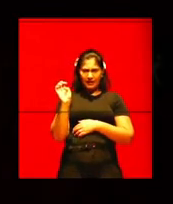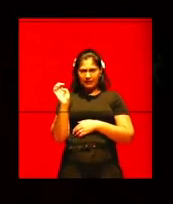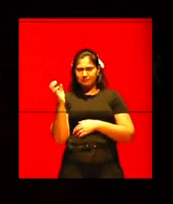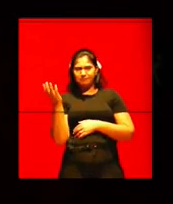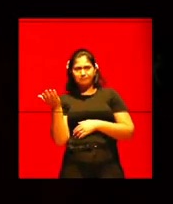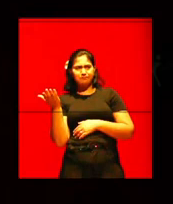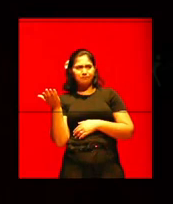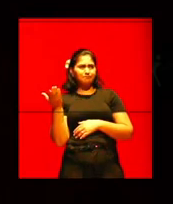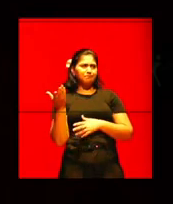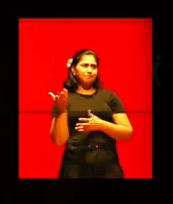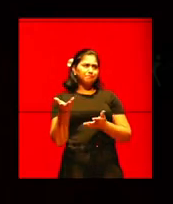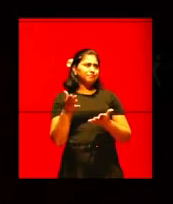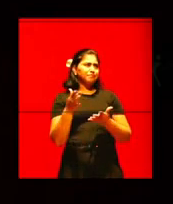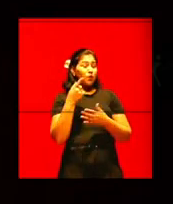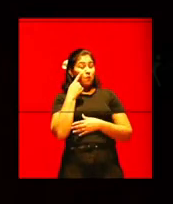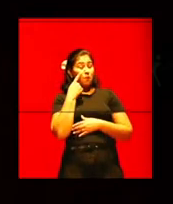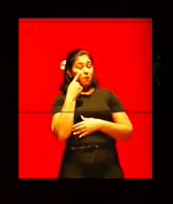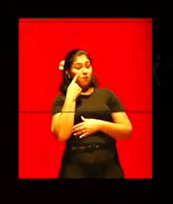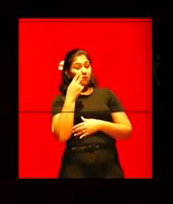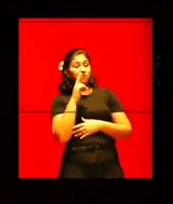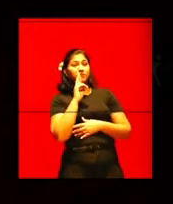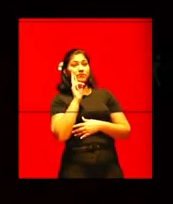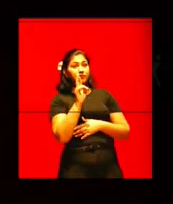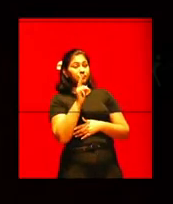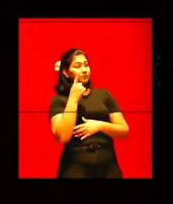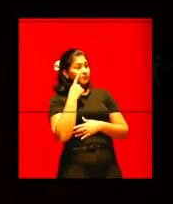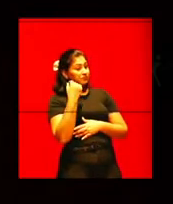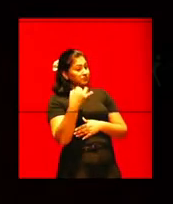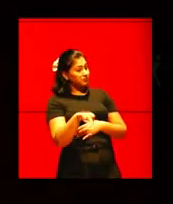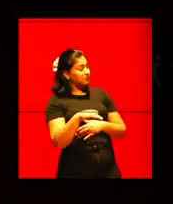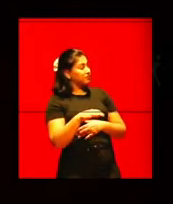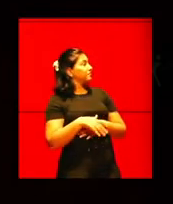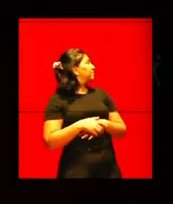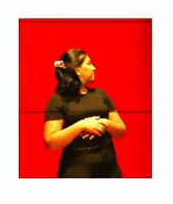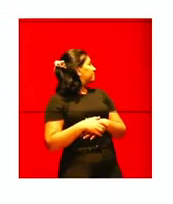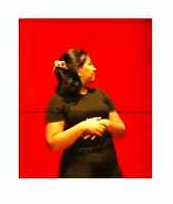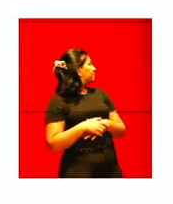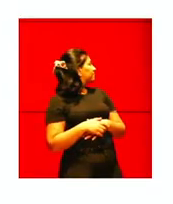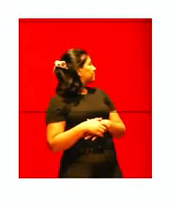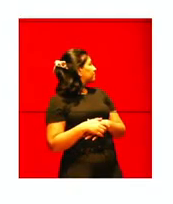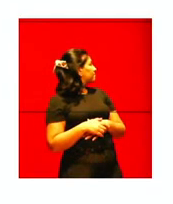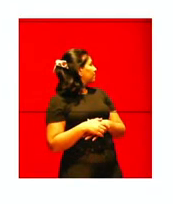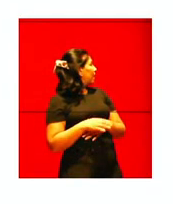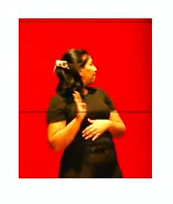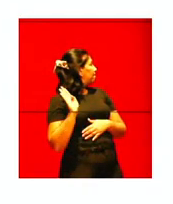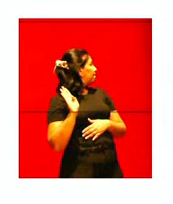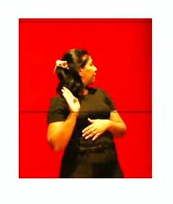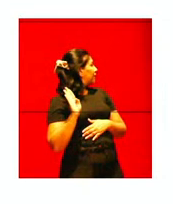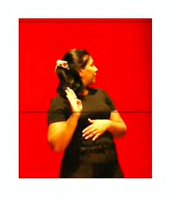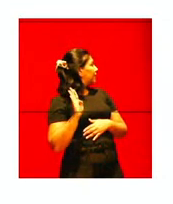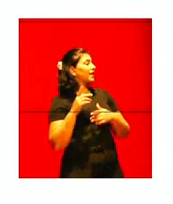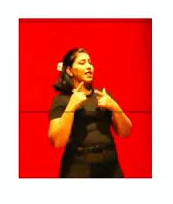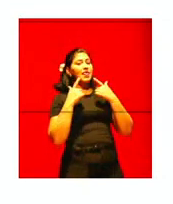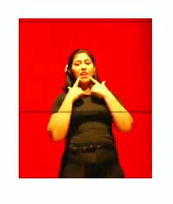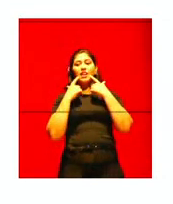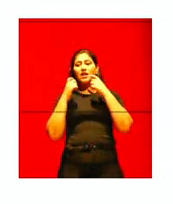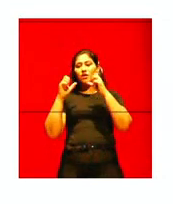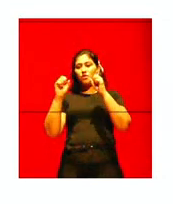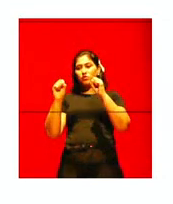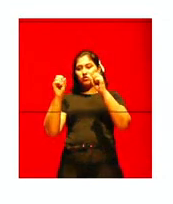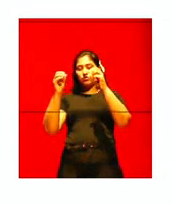Vamos à resposta para ver se vocês acertaram. Gente, cuidado,